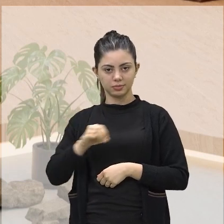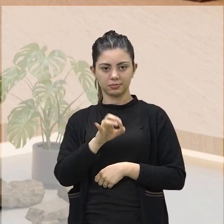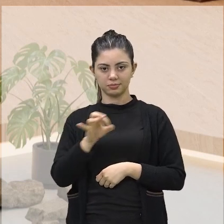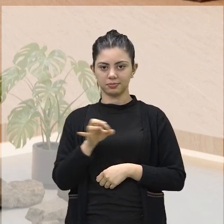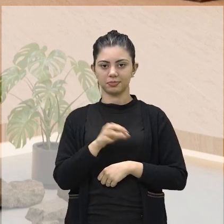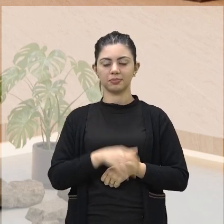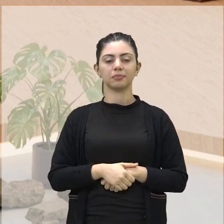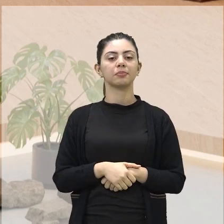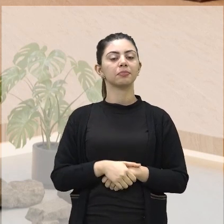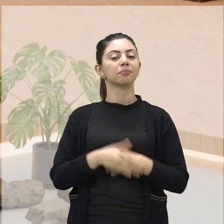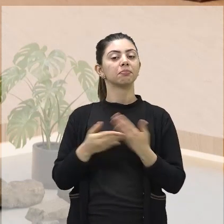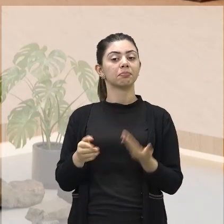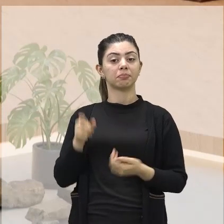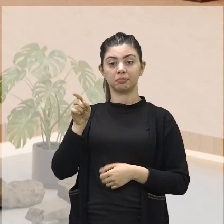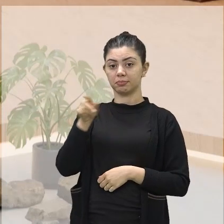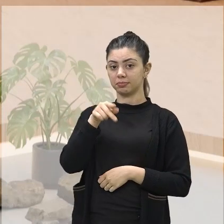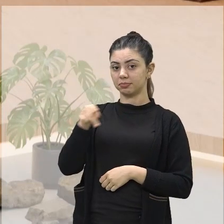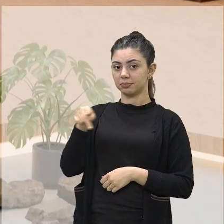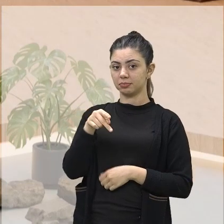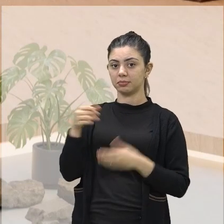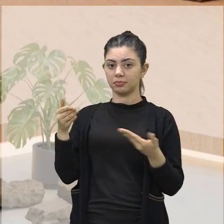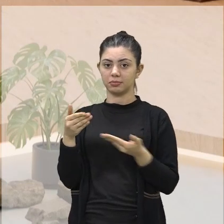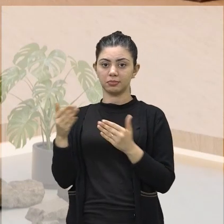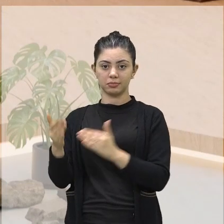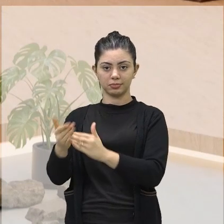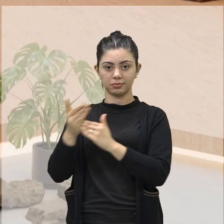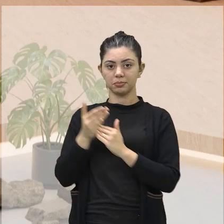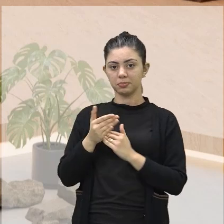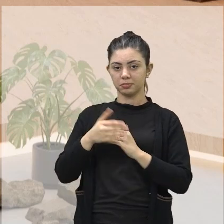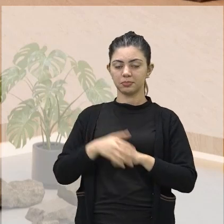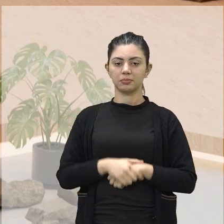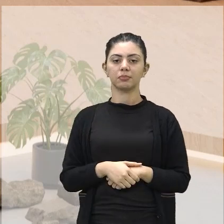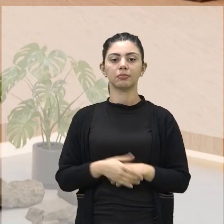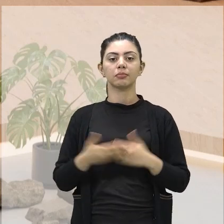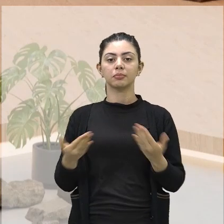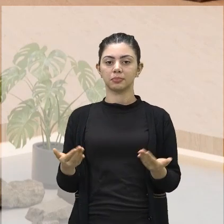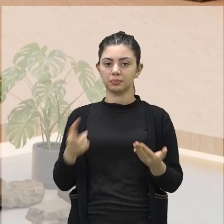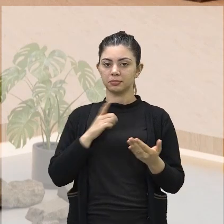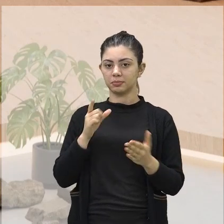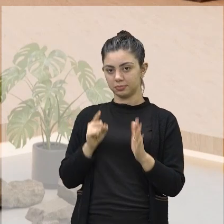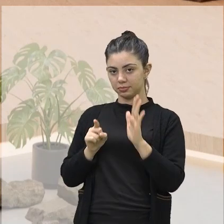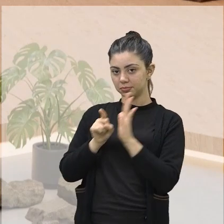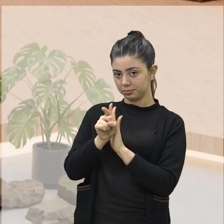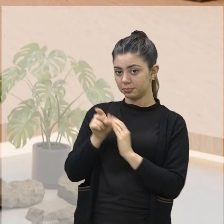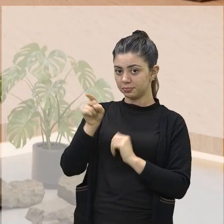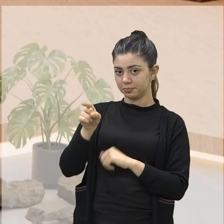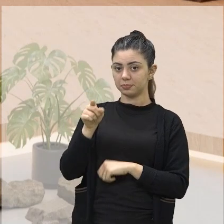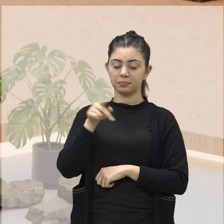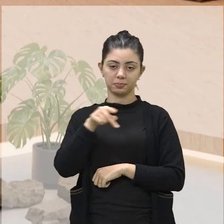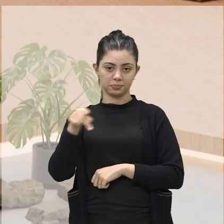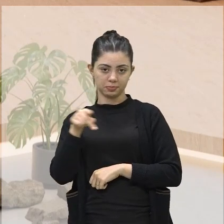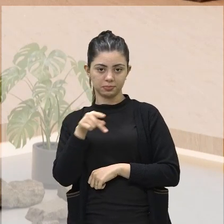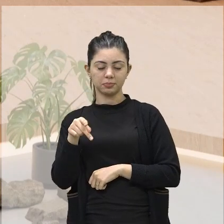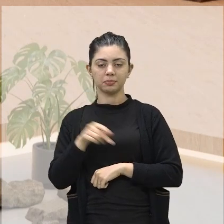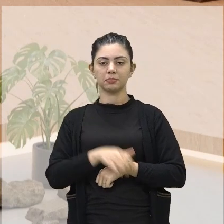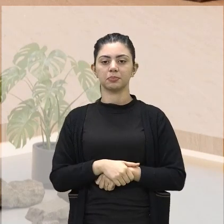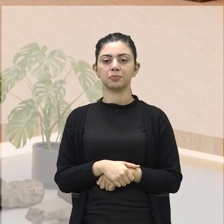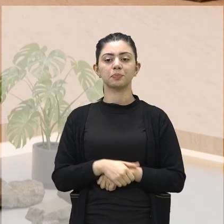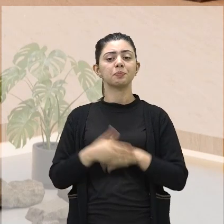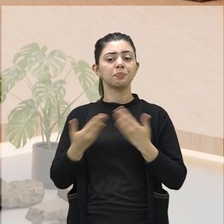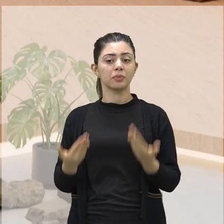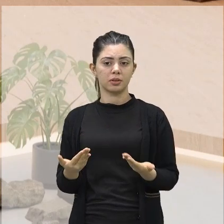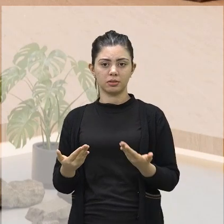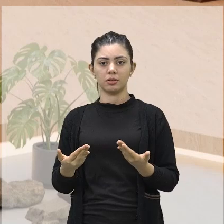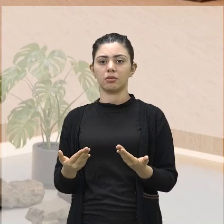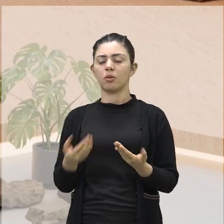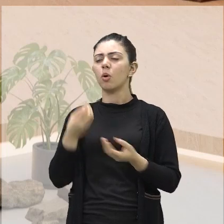tá? E ele vai aqui também nos ajudar nesse processo. Eu tenho aqui uma pergunta, professor Josino, para fazer para o senhor. Eu queria saber como